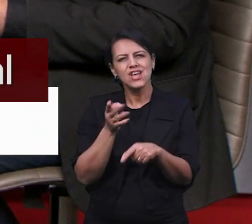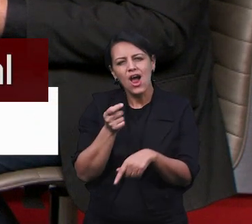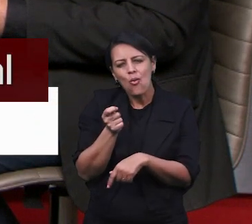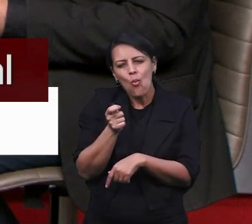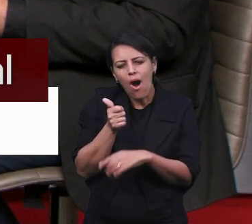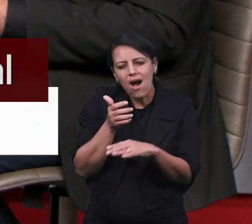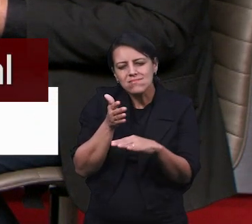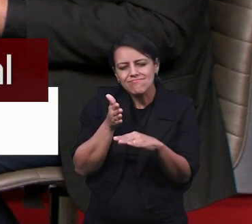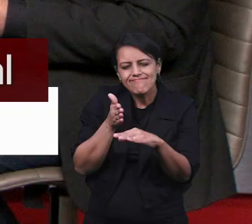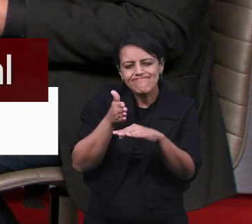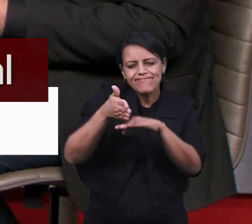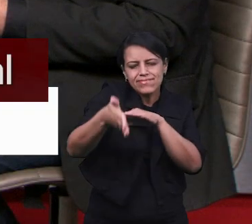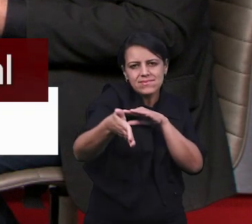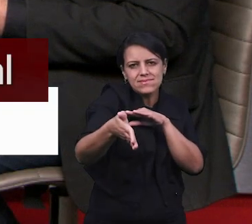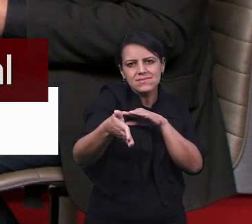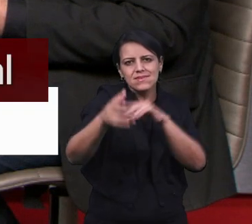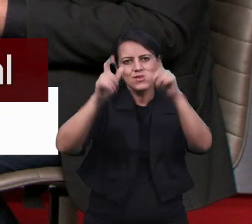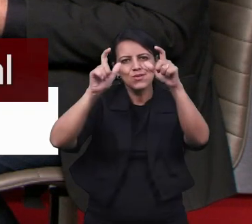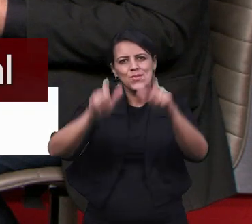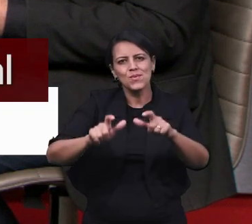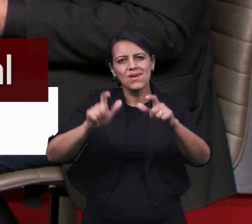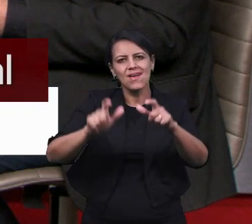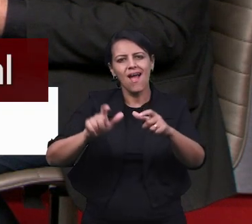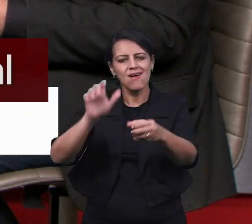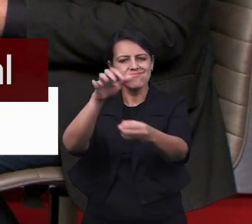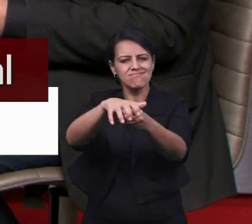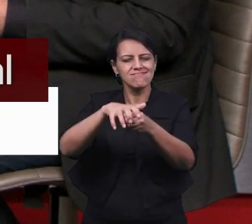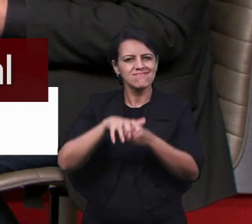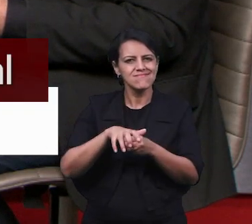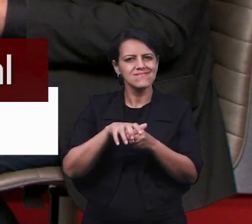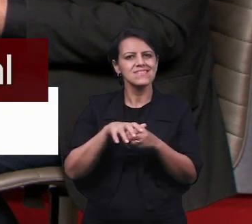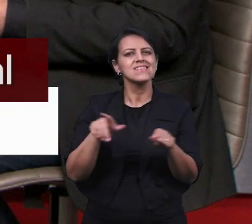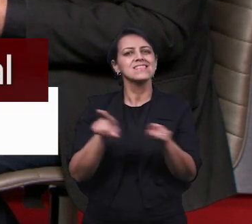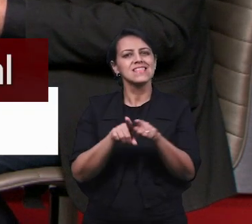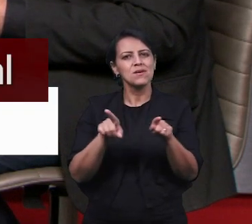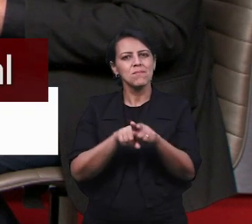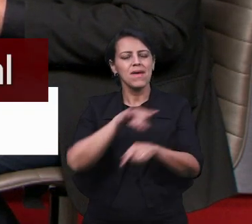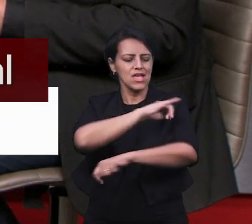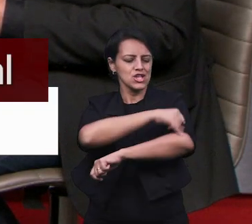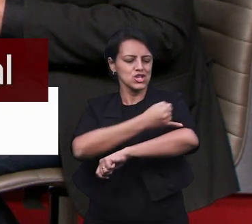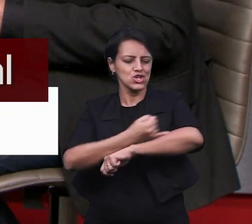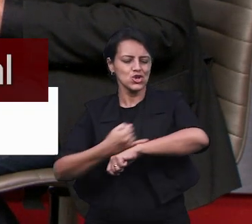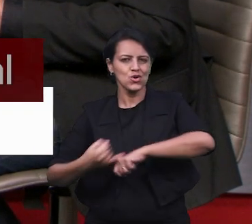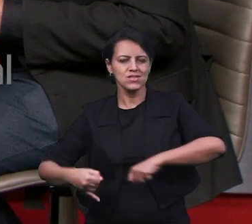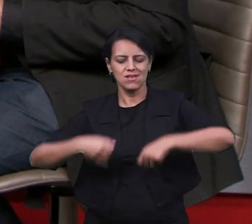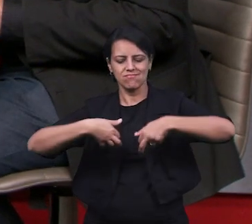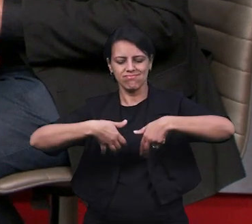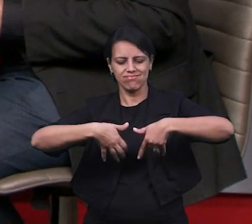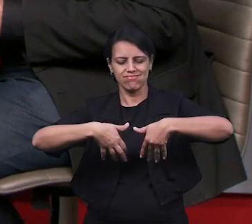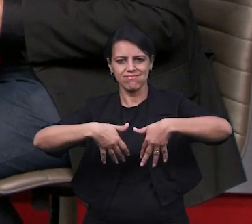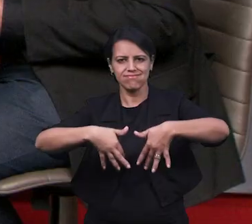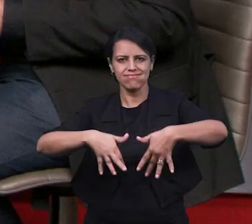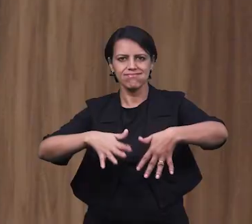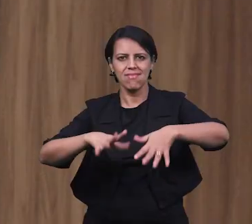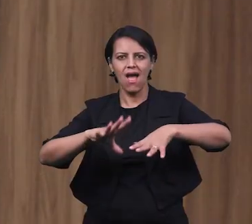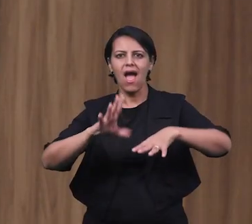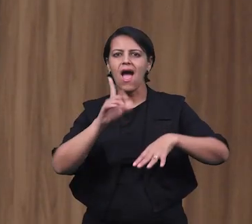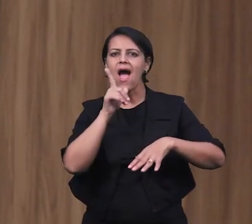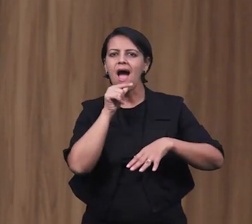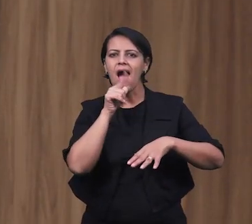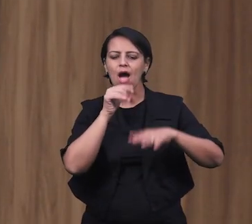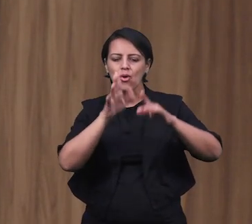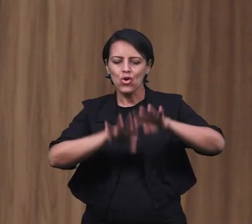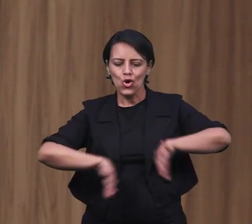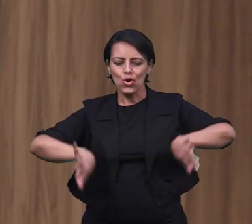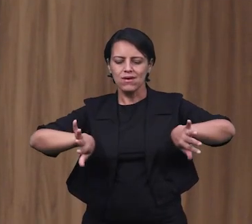prometido, agora eles estão atravessando o Jordão, também a pés enxutos, né, pastor? Também a pés enxutos. Tudo isso tem uma